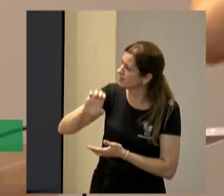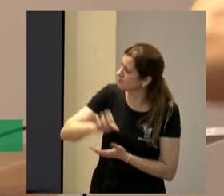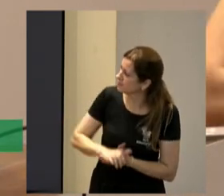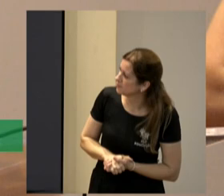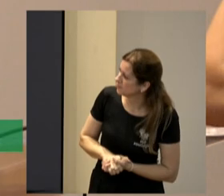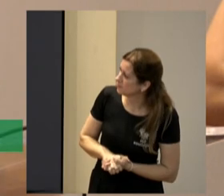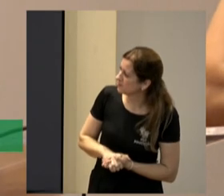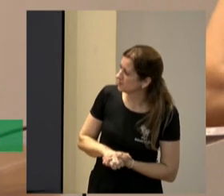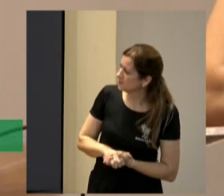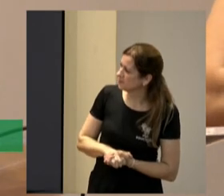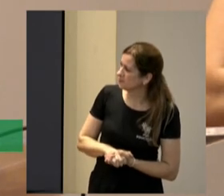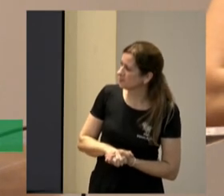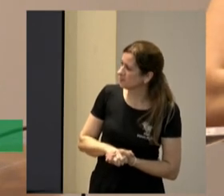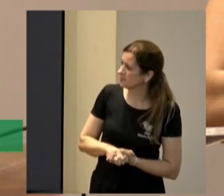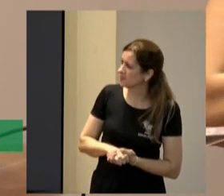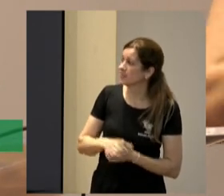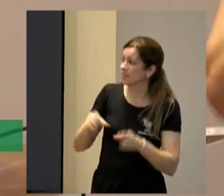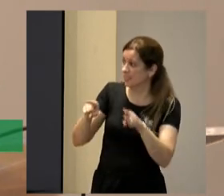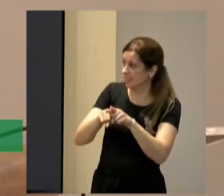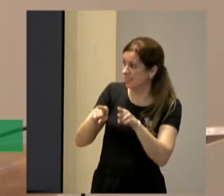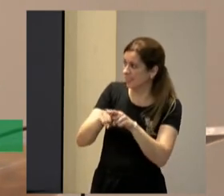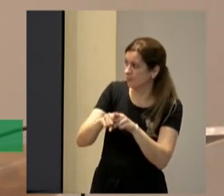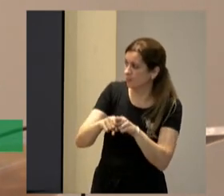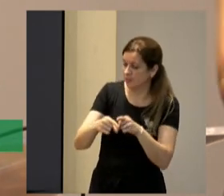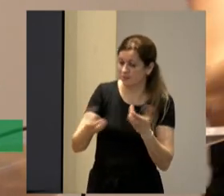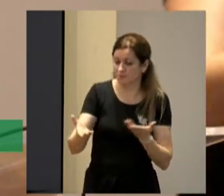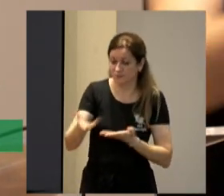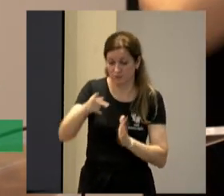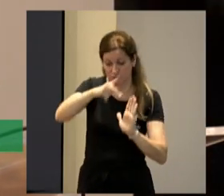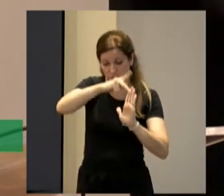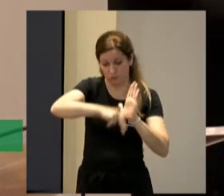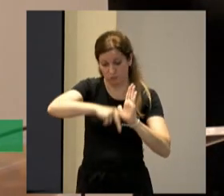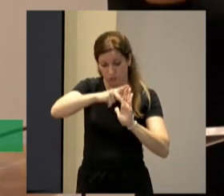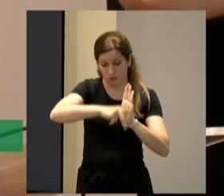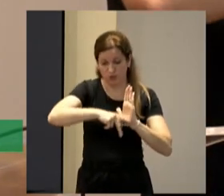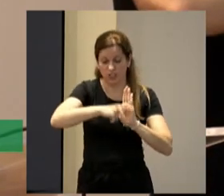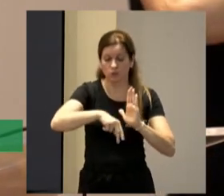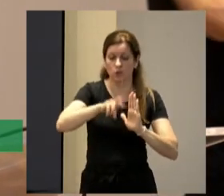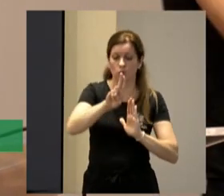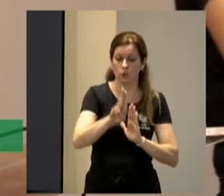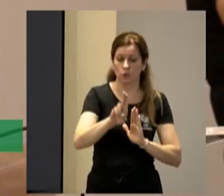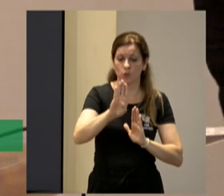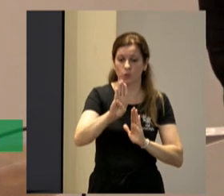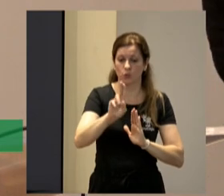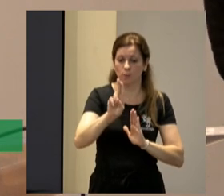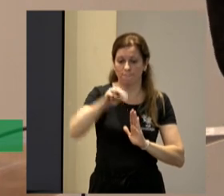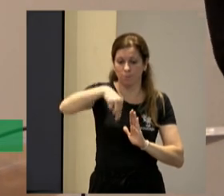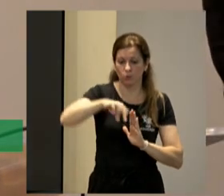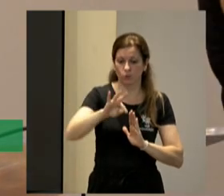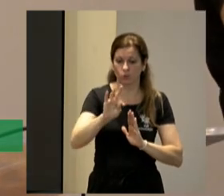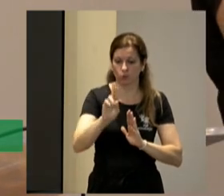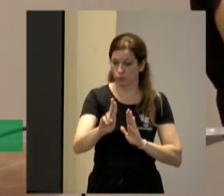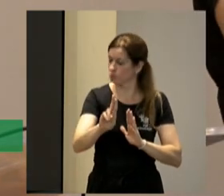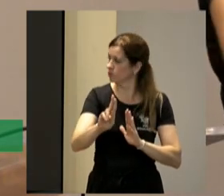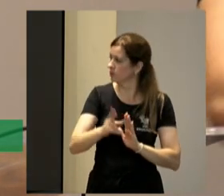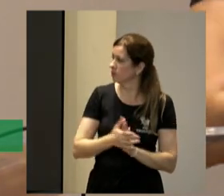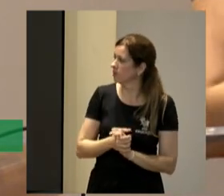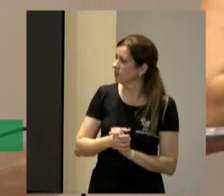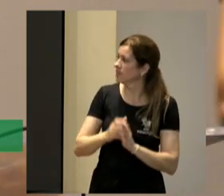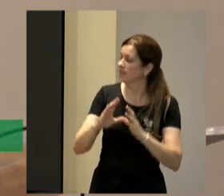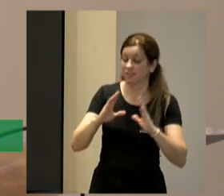Pazim, com a partilha Projeto Ubuntu, da Escola Básica Municipal Beatriz de Souza